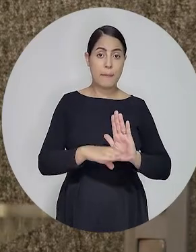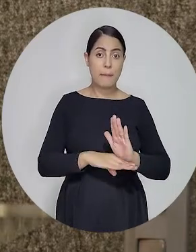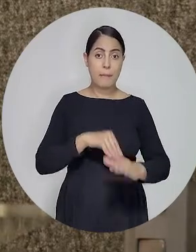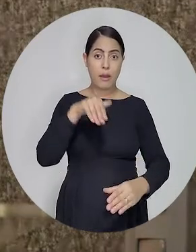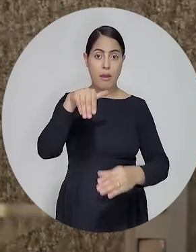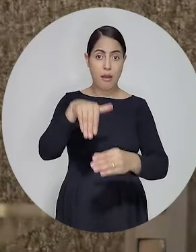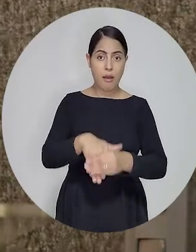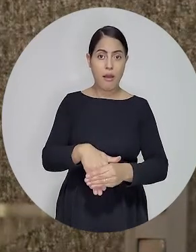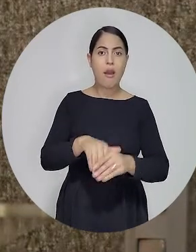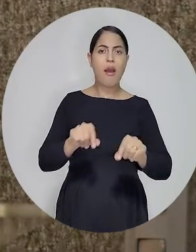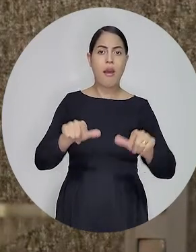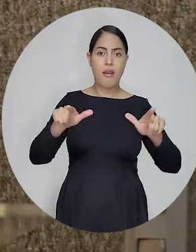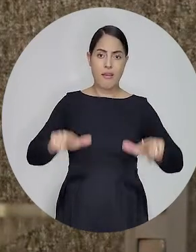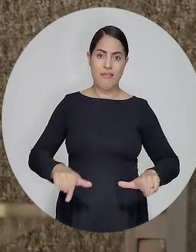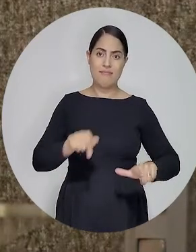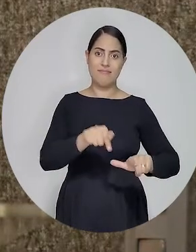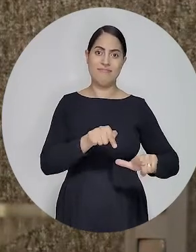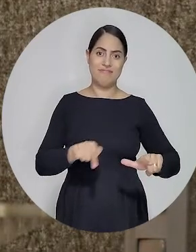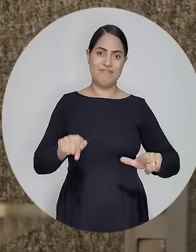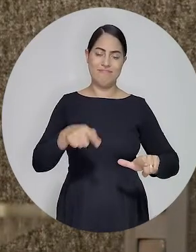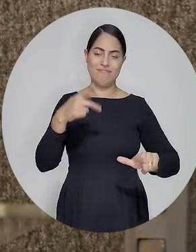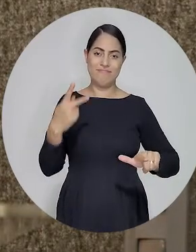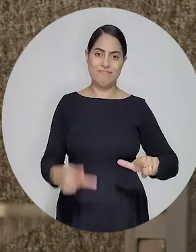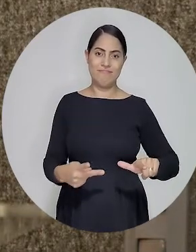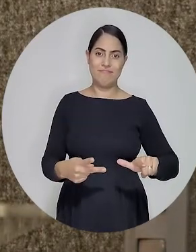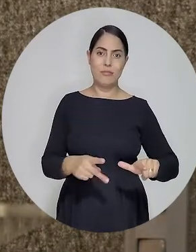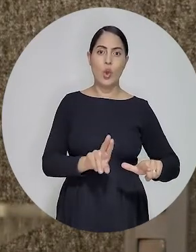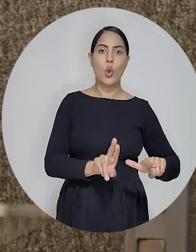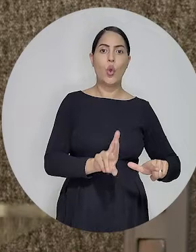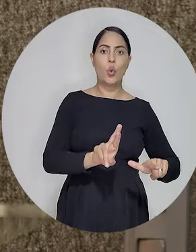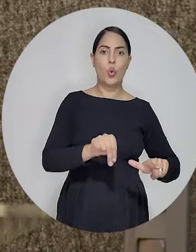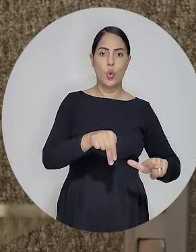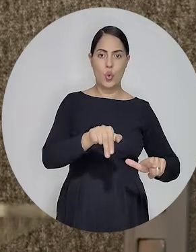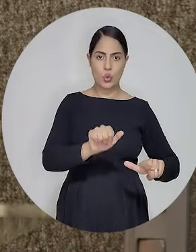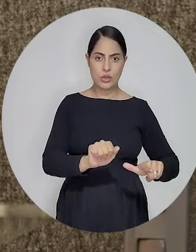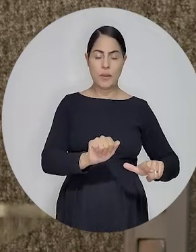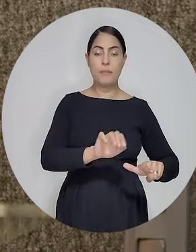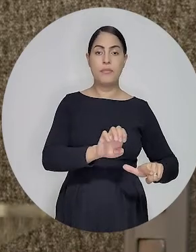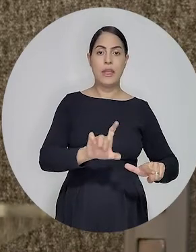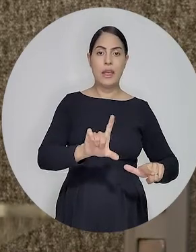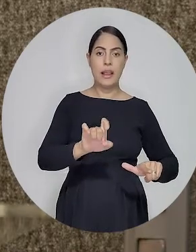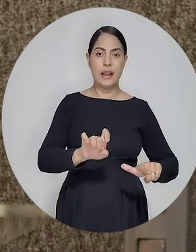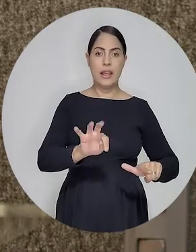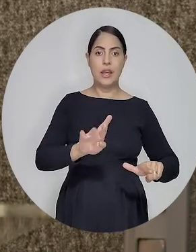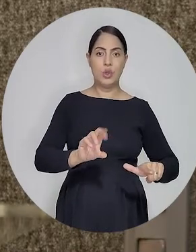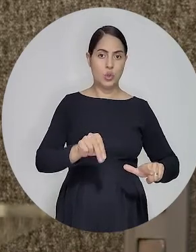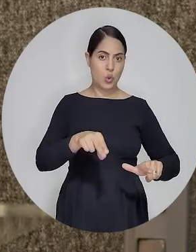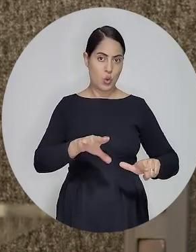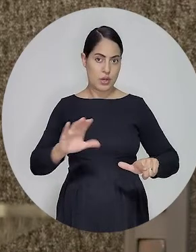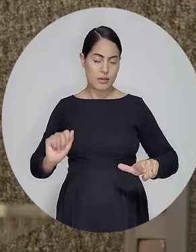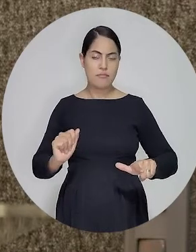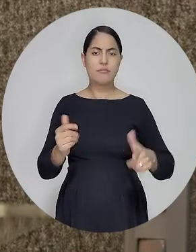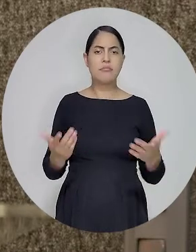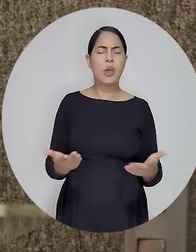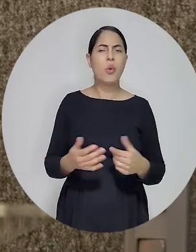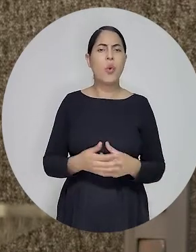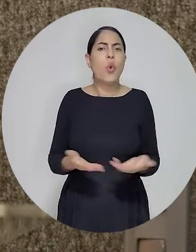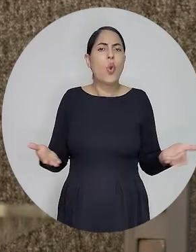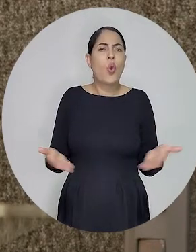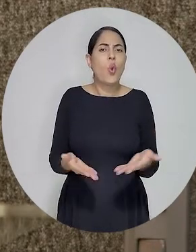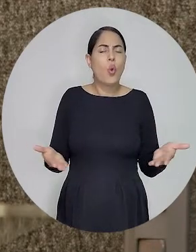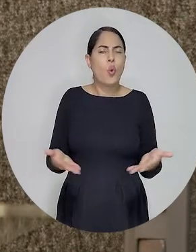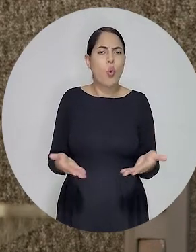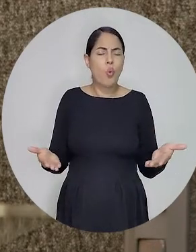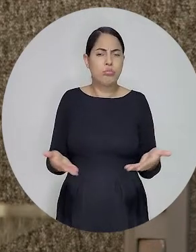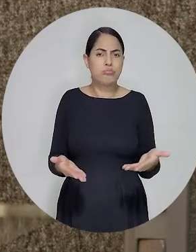processo eleitoral brasileiro, que é a urna eletrônica. Esse código, que na verdade nunca passou pelo